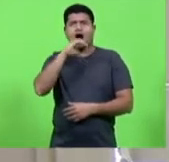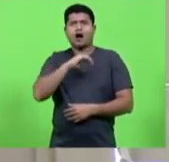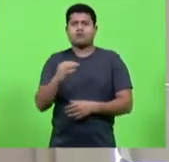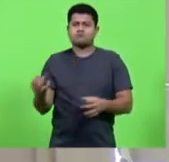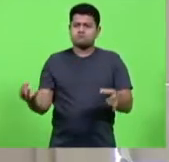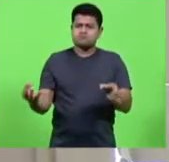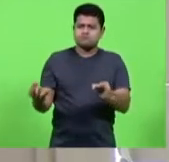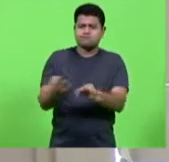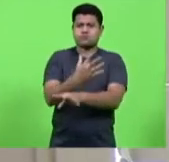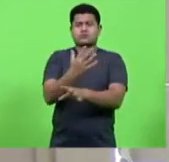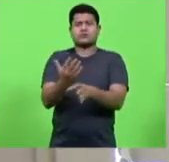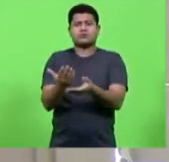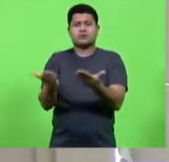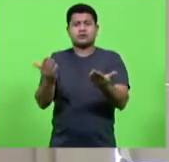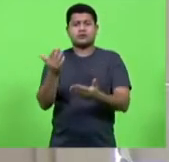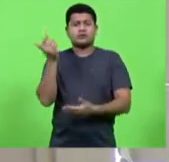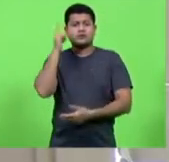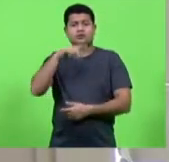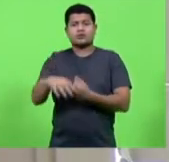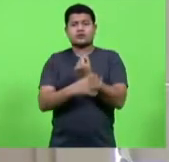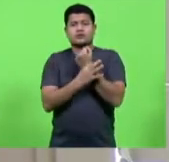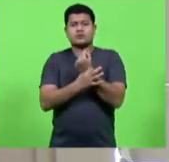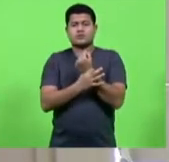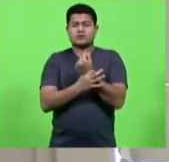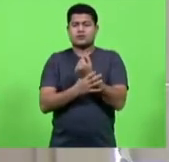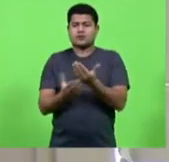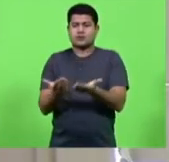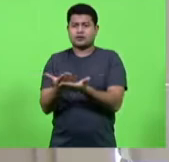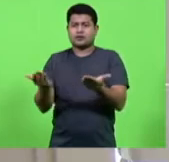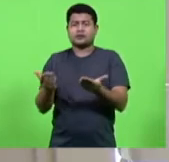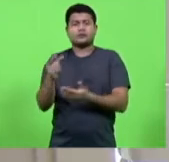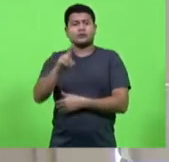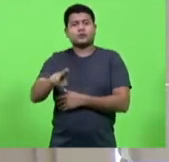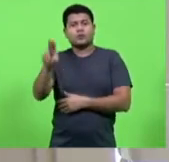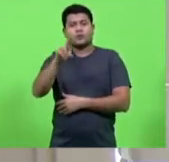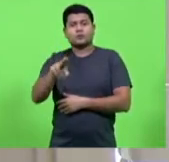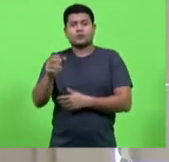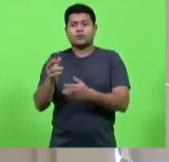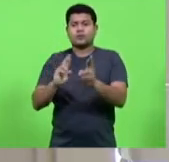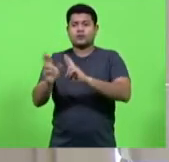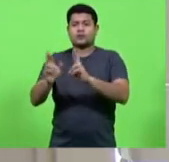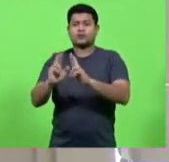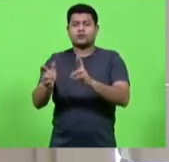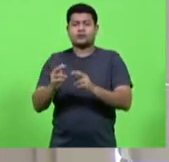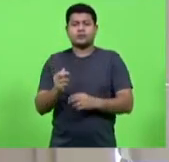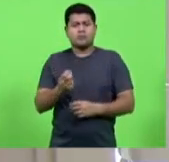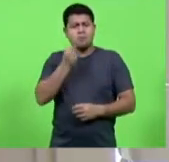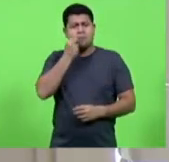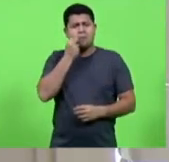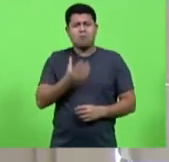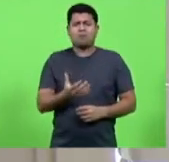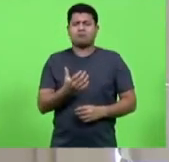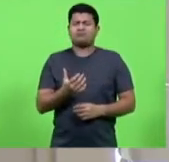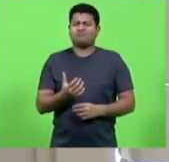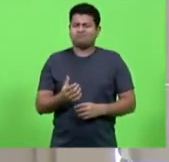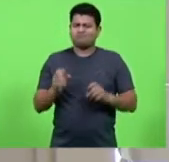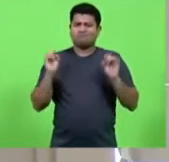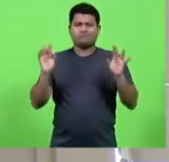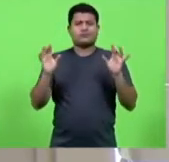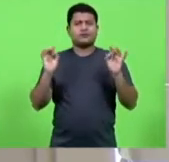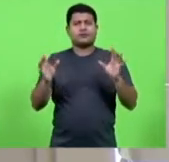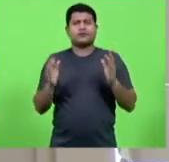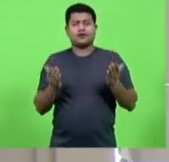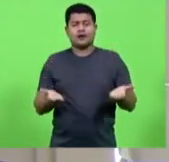segurança viária para todos nós que utilizamos essa rodovia. Fantástico o ato ontem aqui da Assembleia